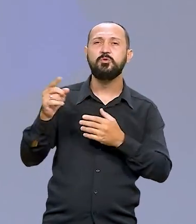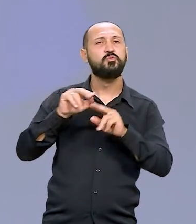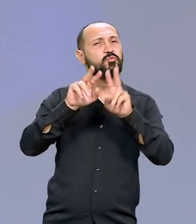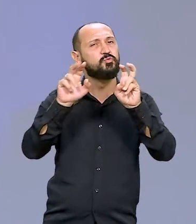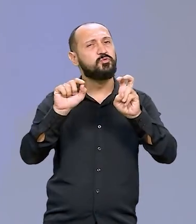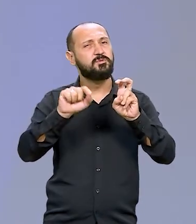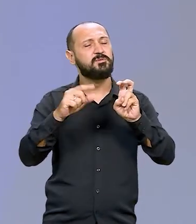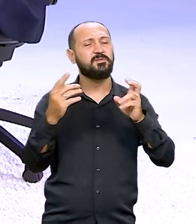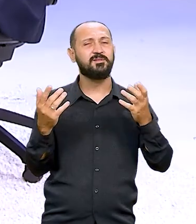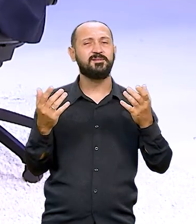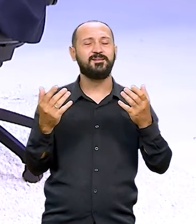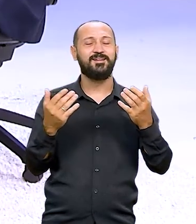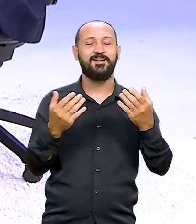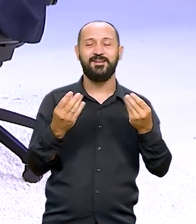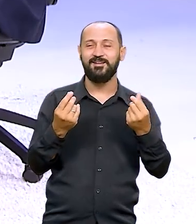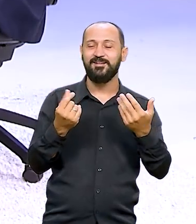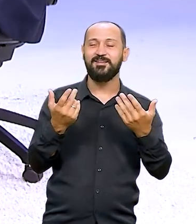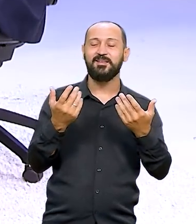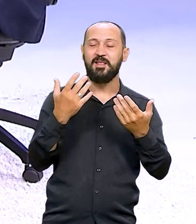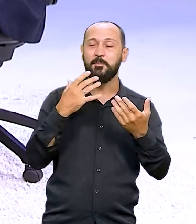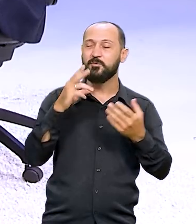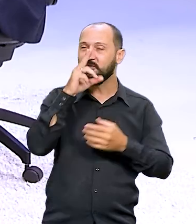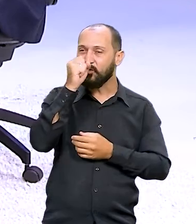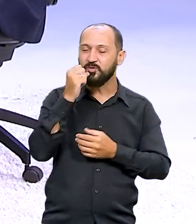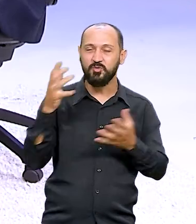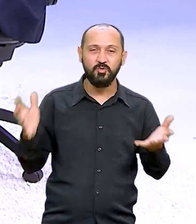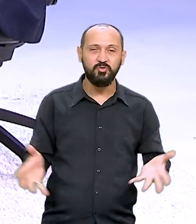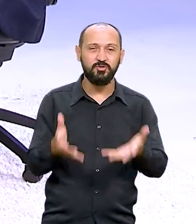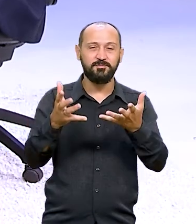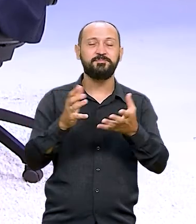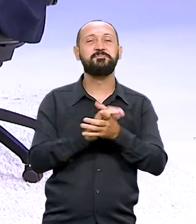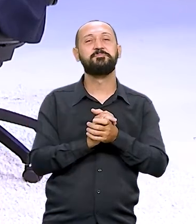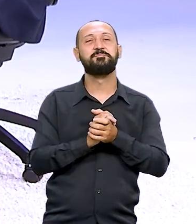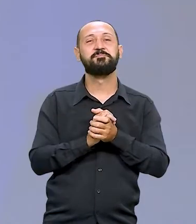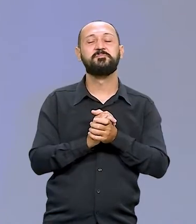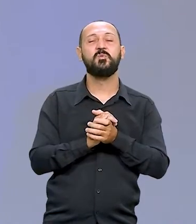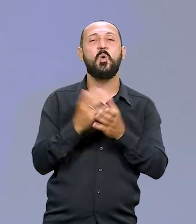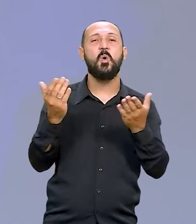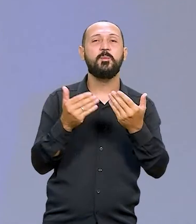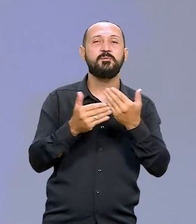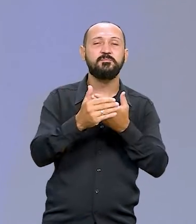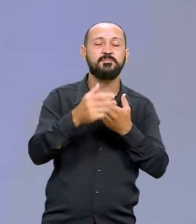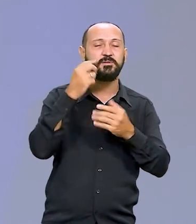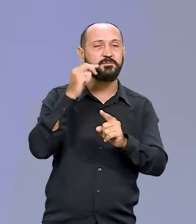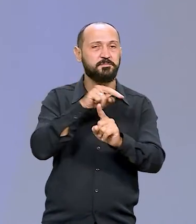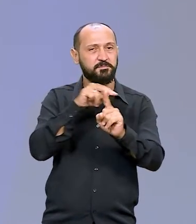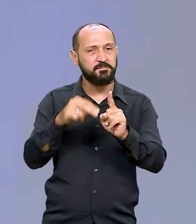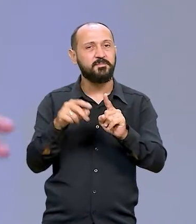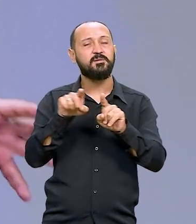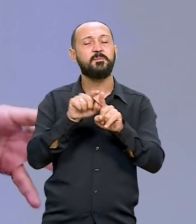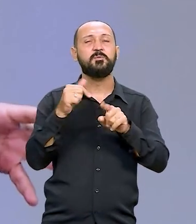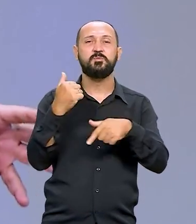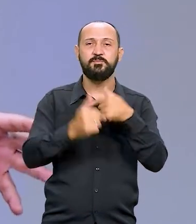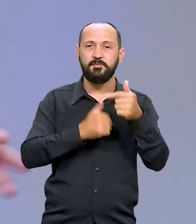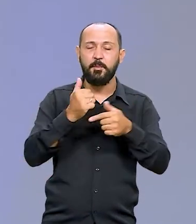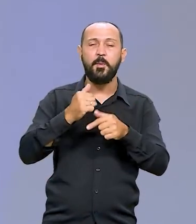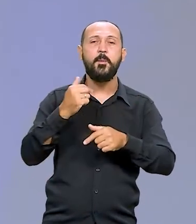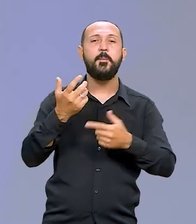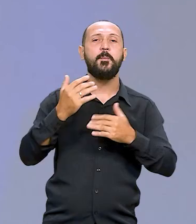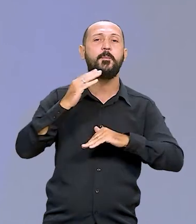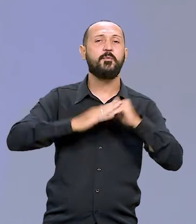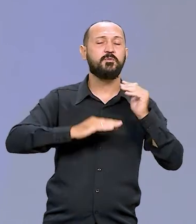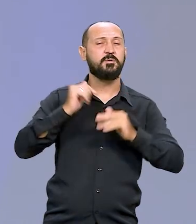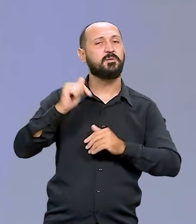nosso entrevistado, é um setor que está muito aquecido ultimamente, né? Exato. Então, a partir dessa perspectiva e também da sua